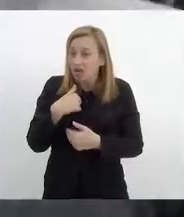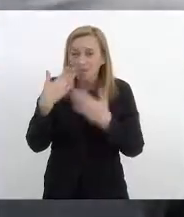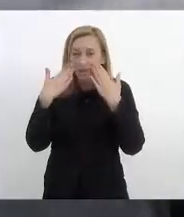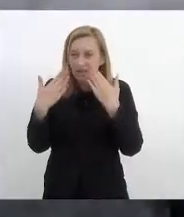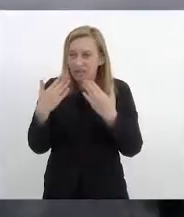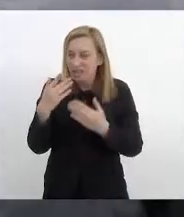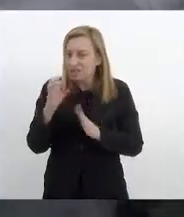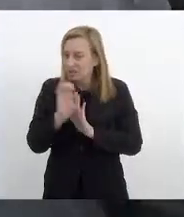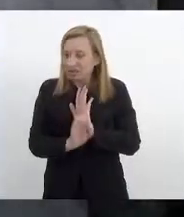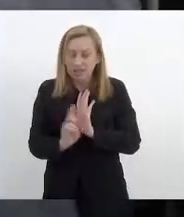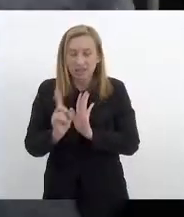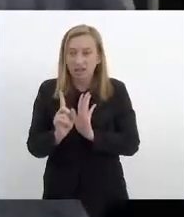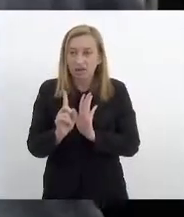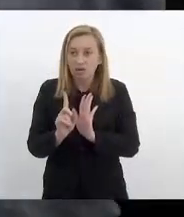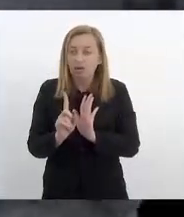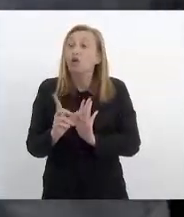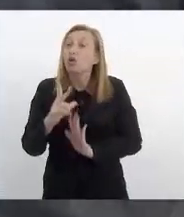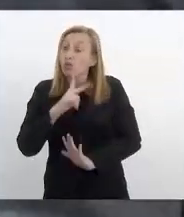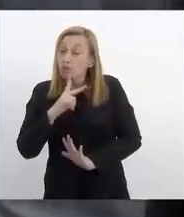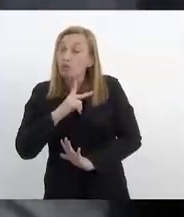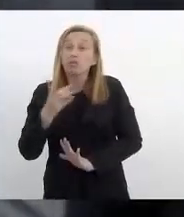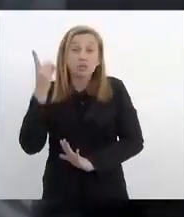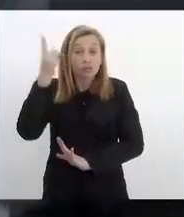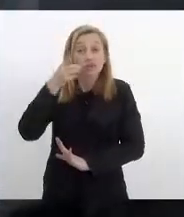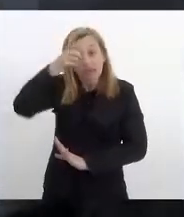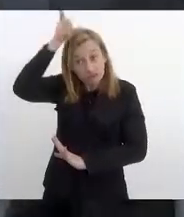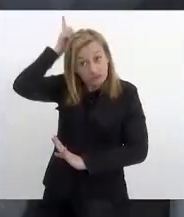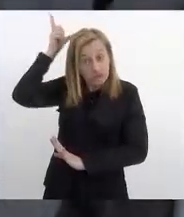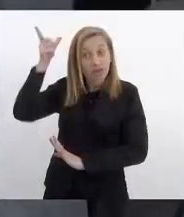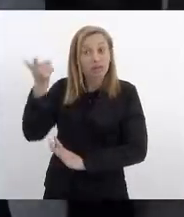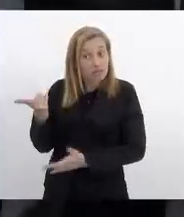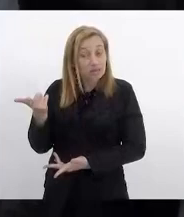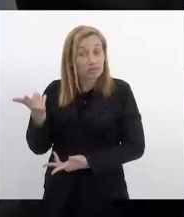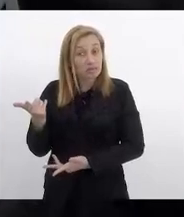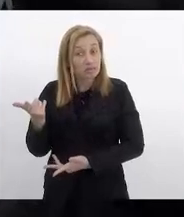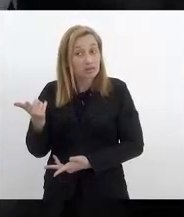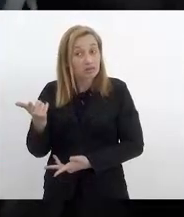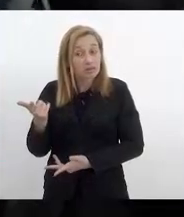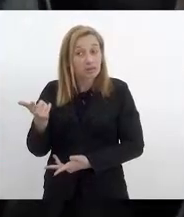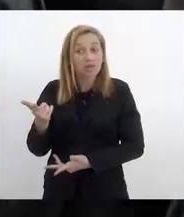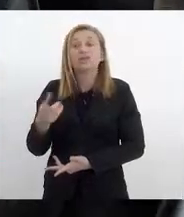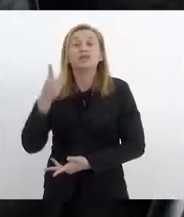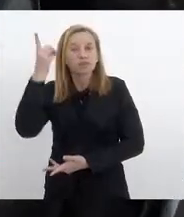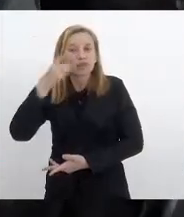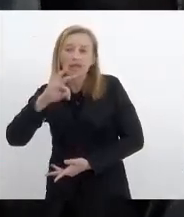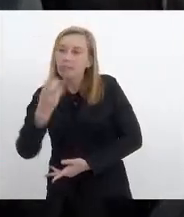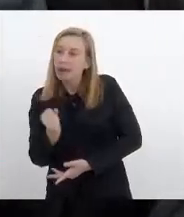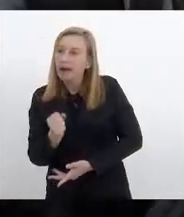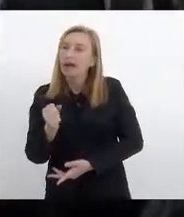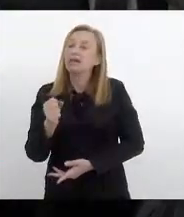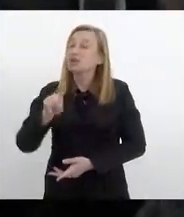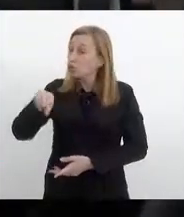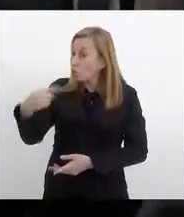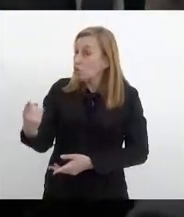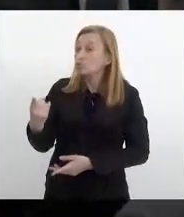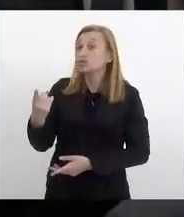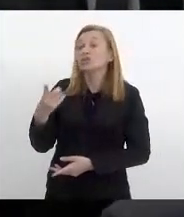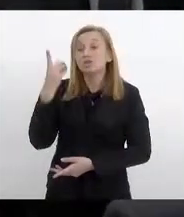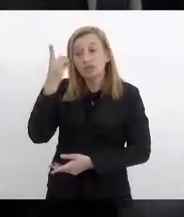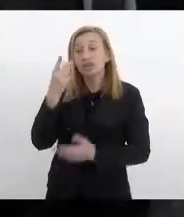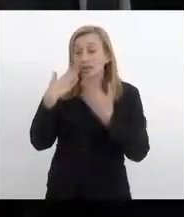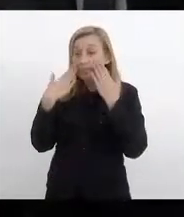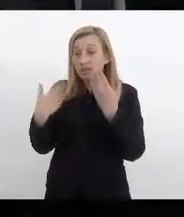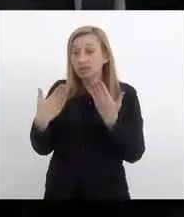apresentei emendas. O próprio deputado Luiz Paulo apresentou emendas de plenário. Presidente. Deputada Marta, deputados outros senhor apresentaram. Presidente. Se